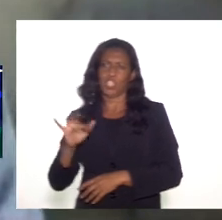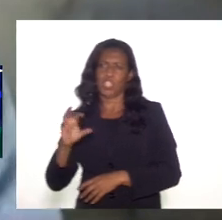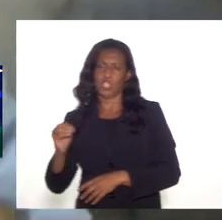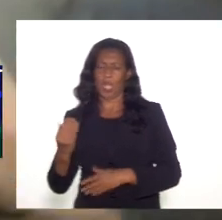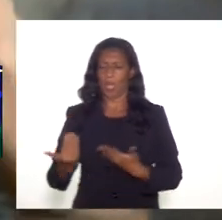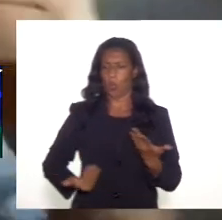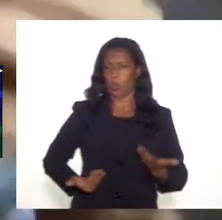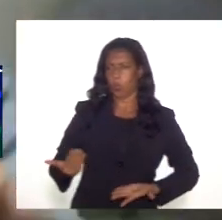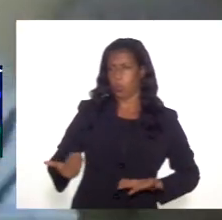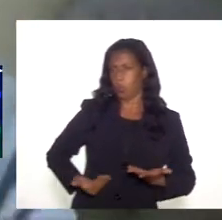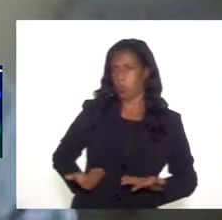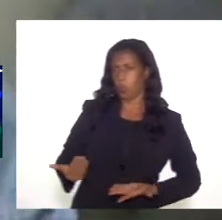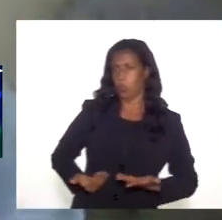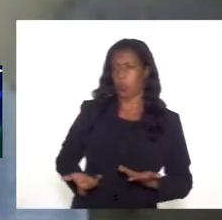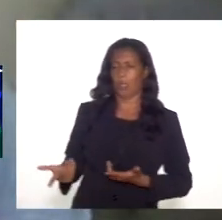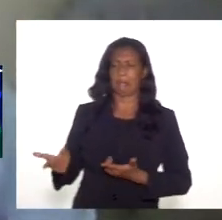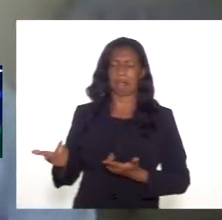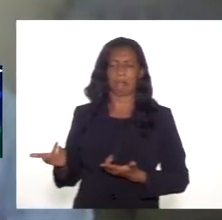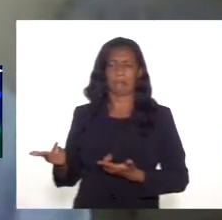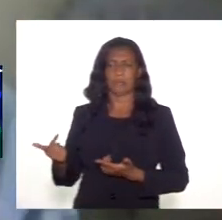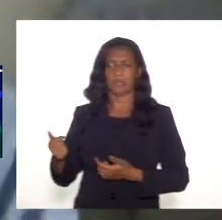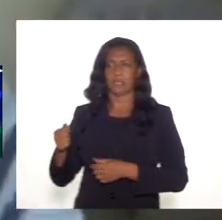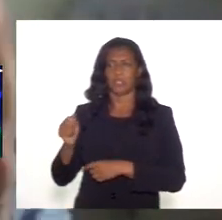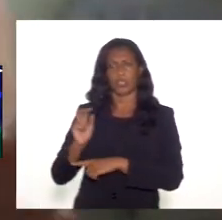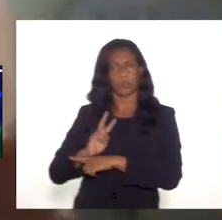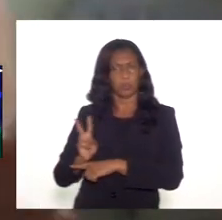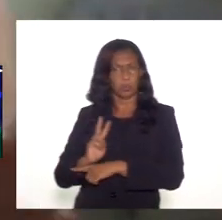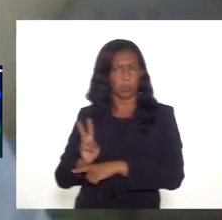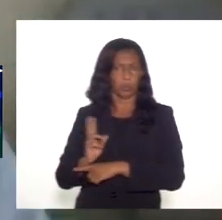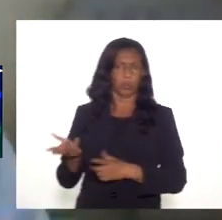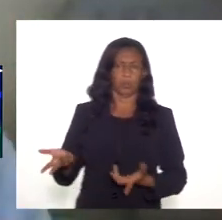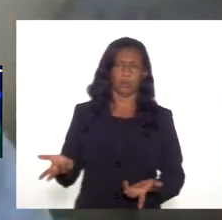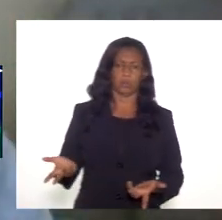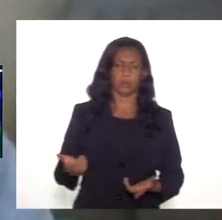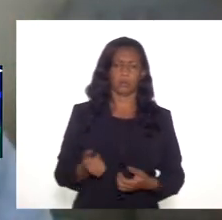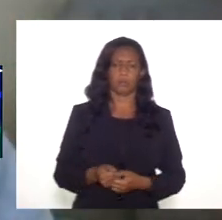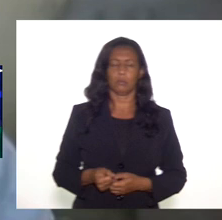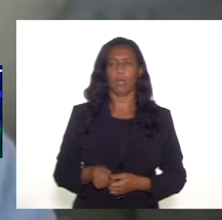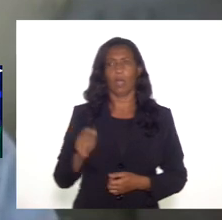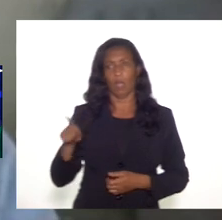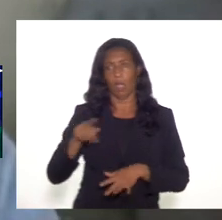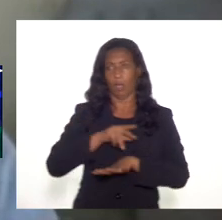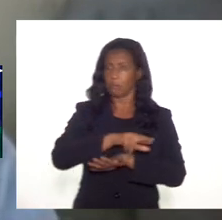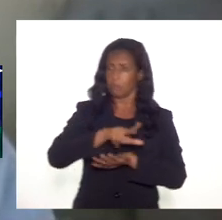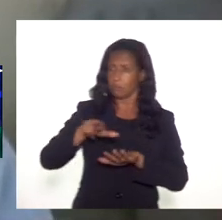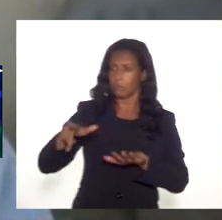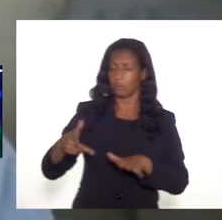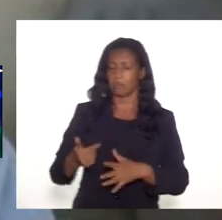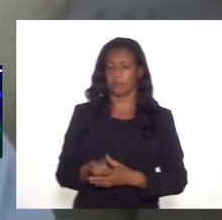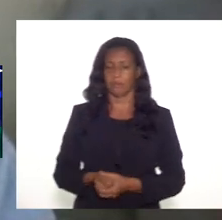servente, contínuo, inspetor. É assim que está disciplinado.